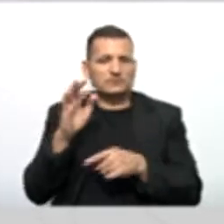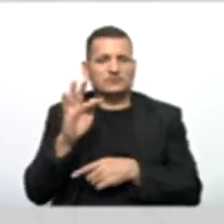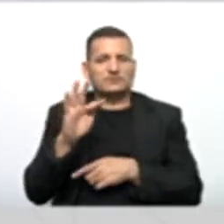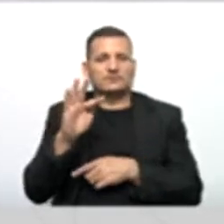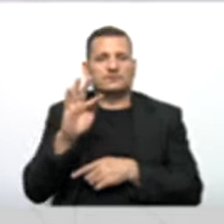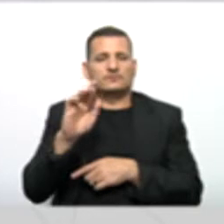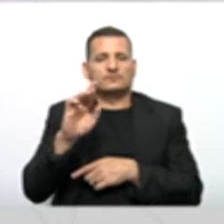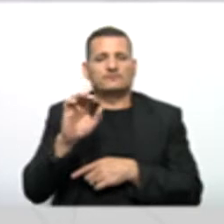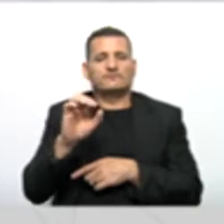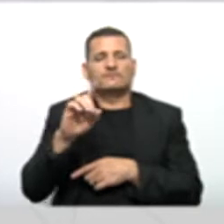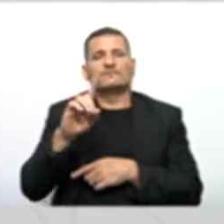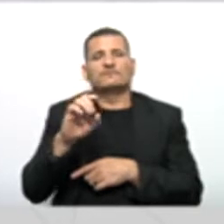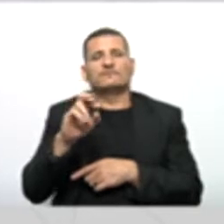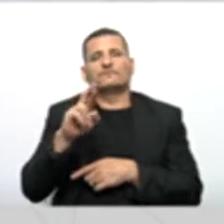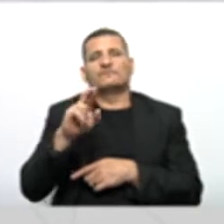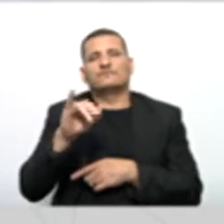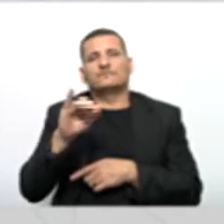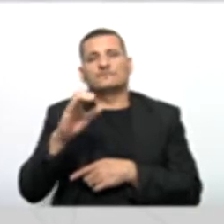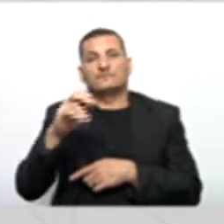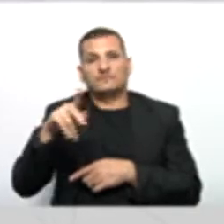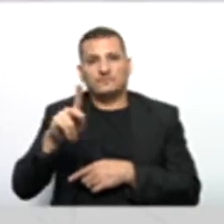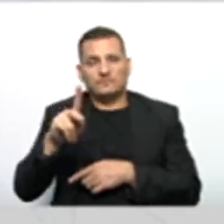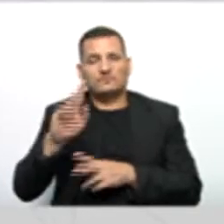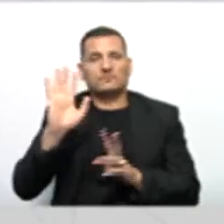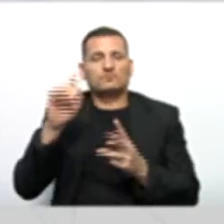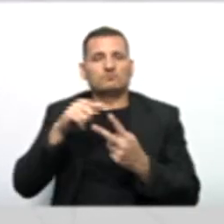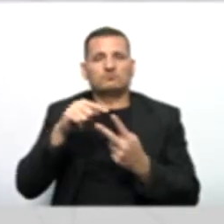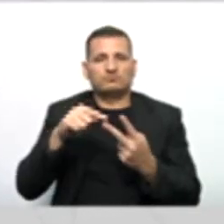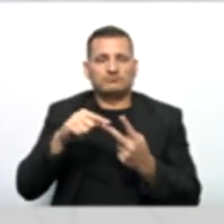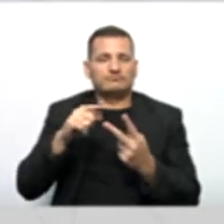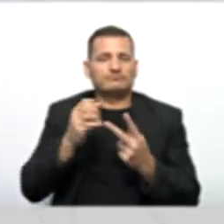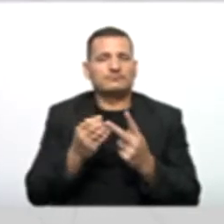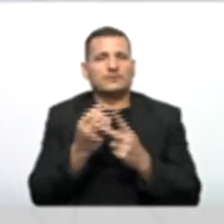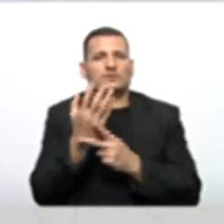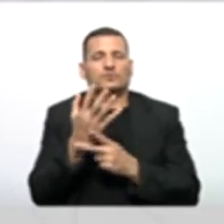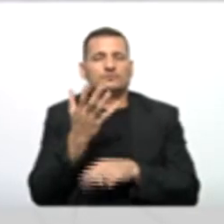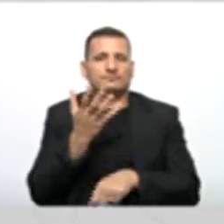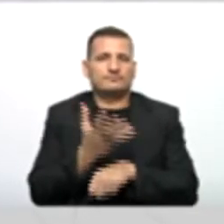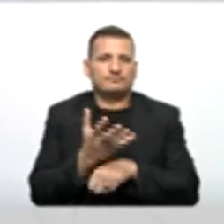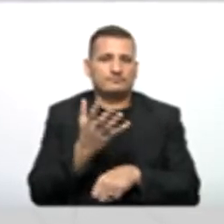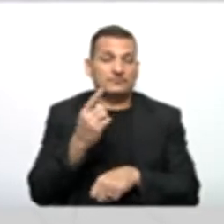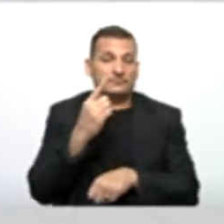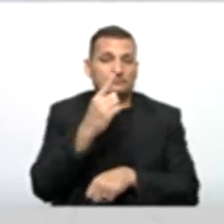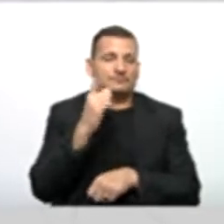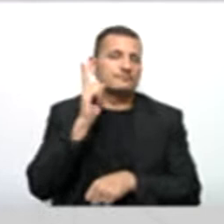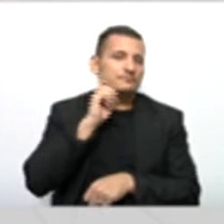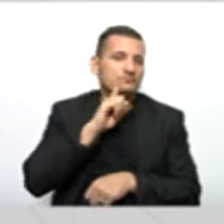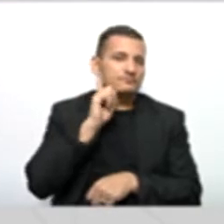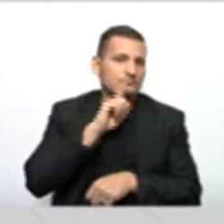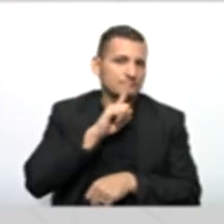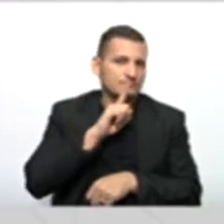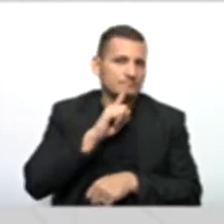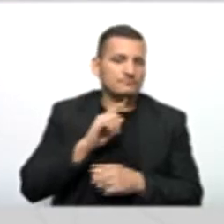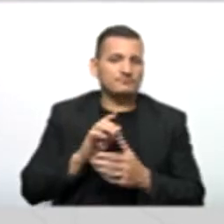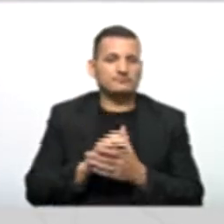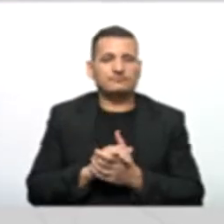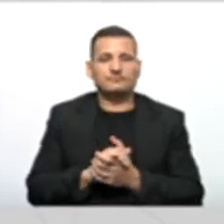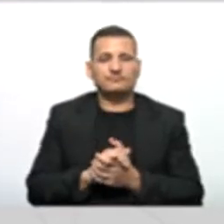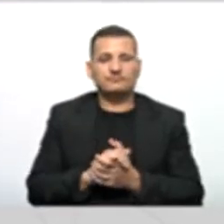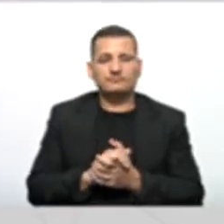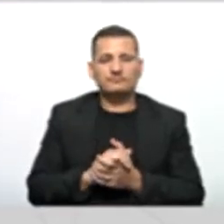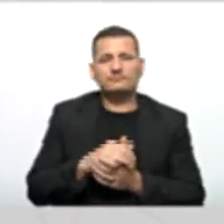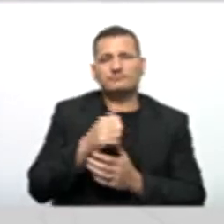aí dois grandes pensadores da administração que criaram aí essa disciplina lá nos Estados Unidos. Na década